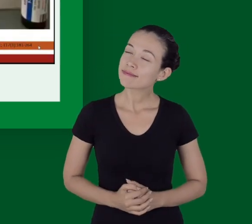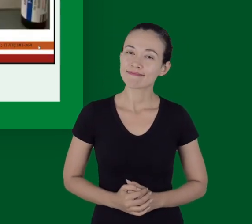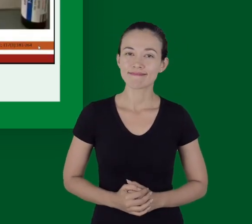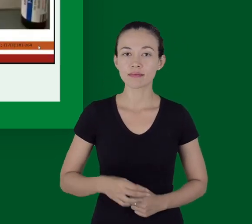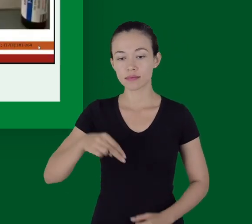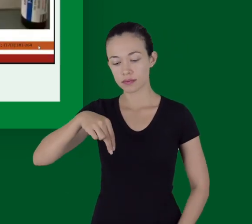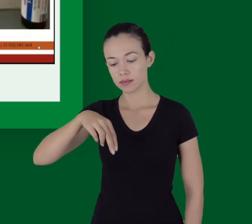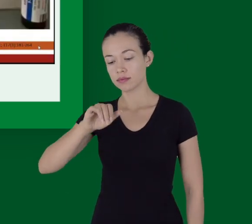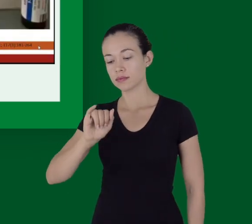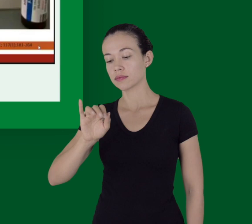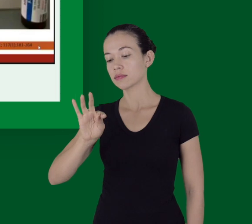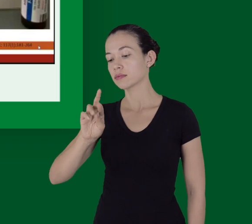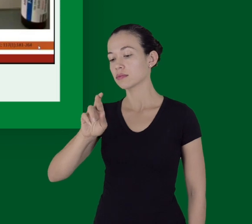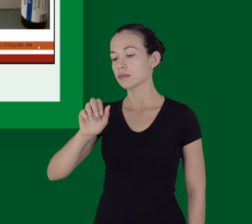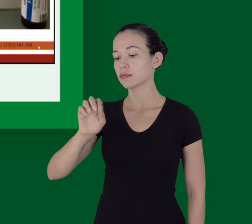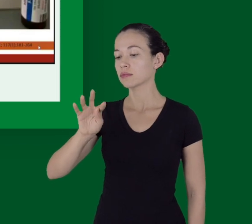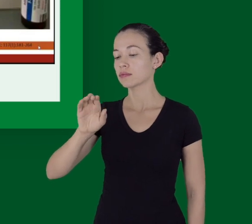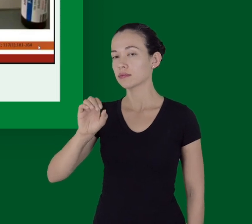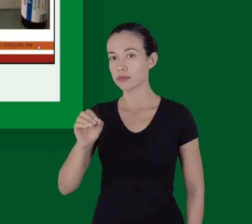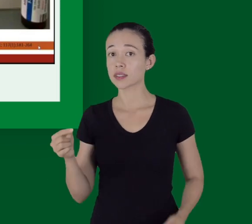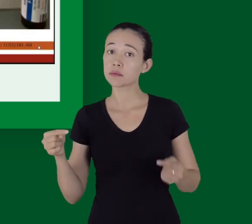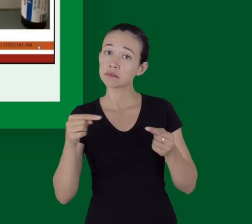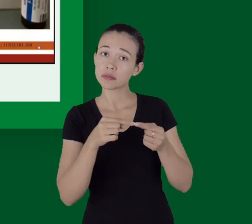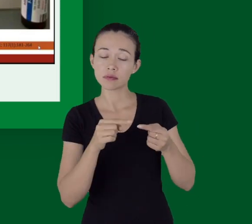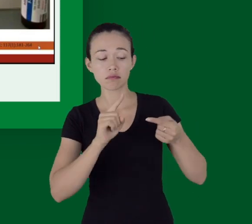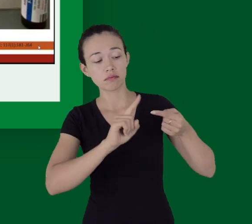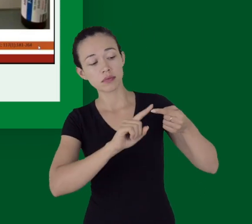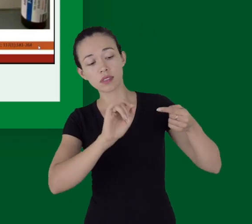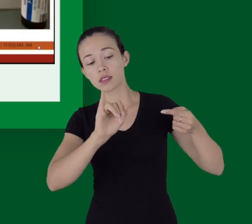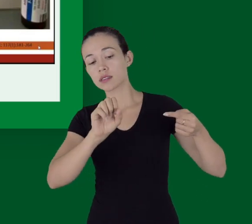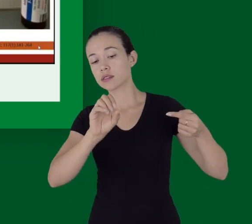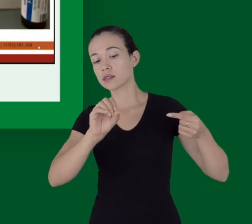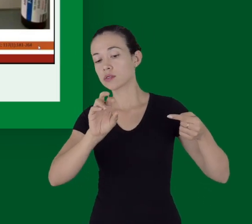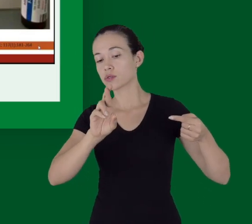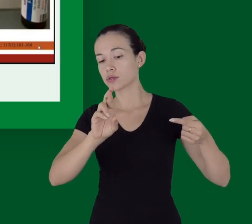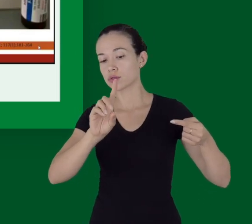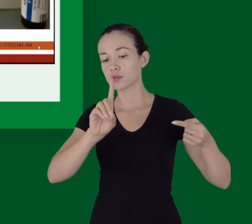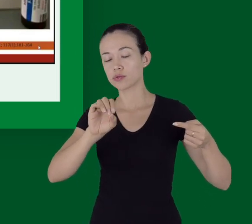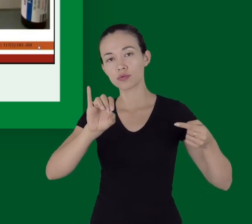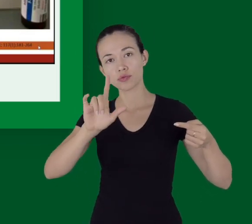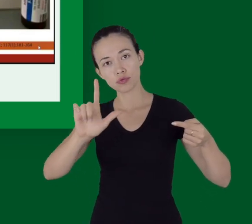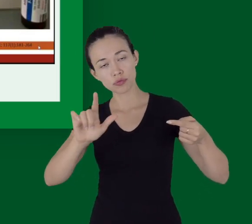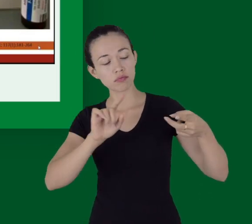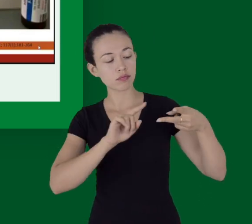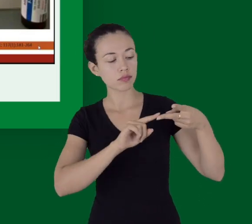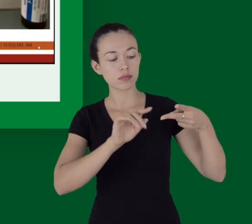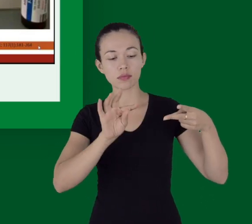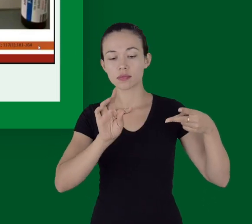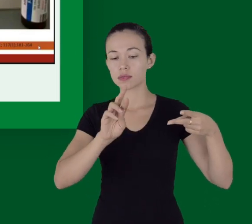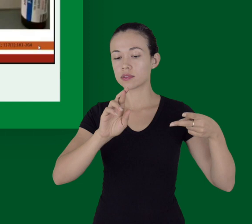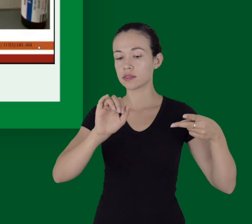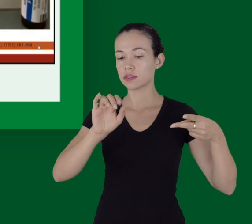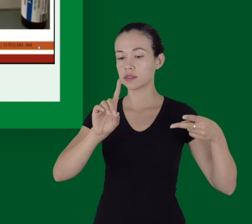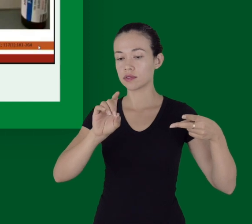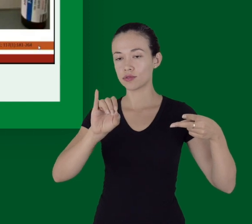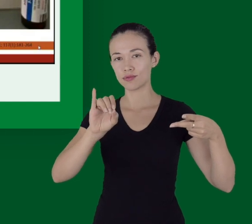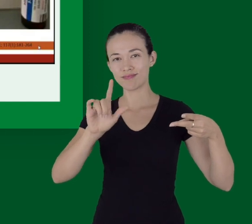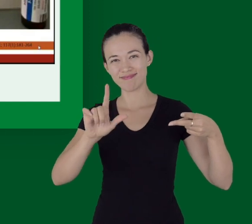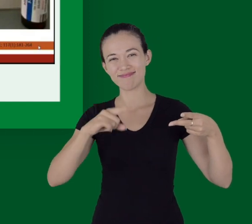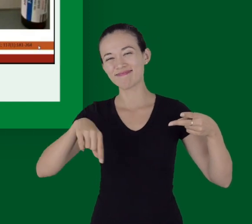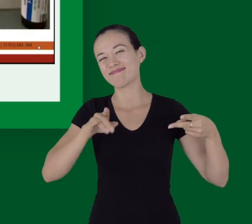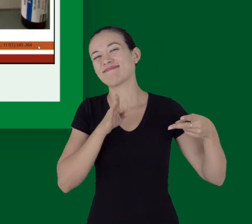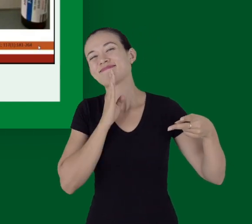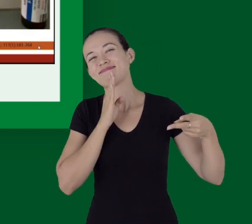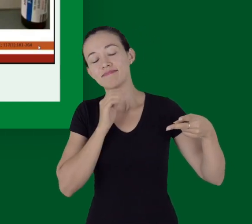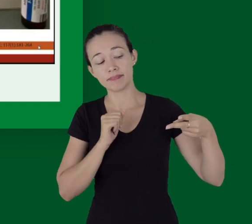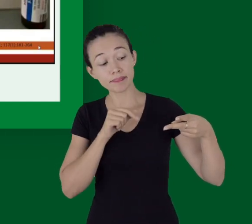Aqui, vamos falar do nitrato. O nitrato é o isordil, o tridil, né? Que a gente conhece,